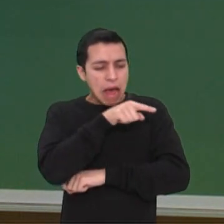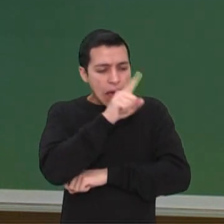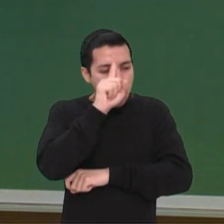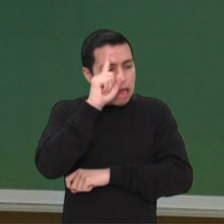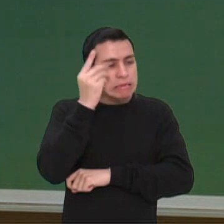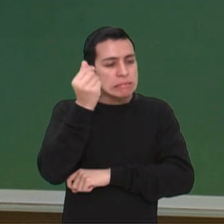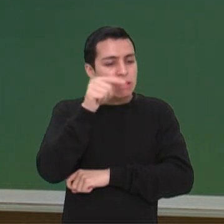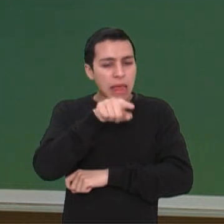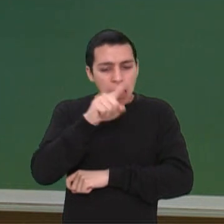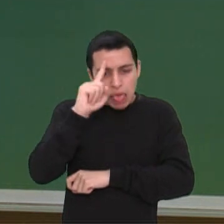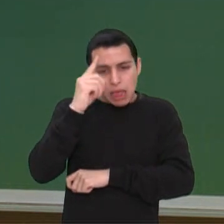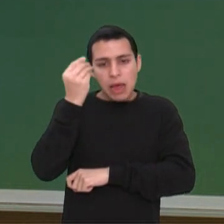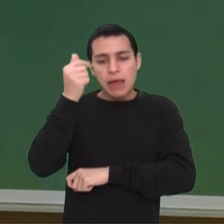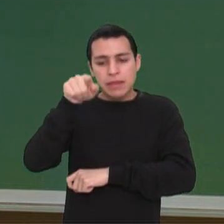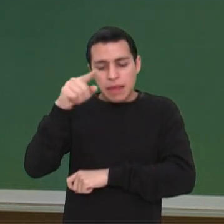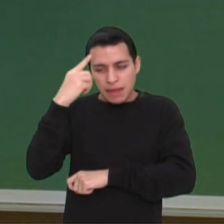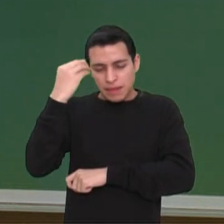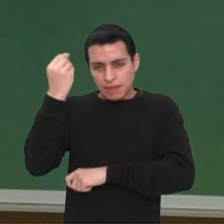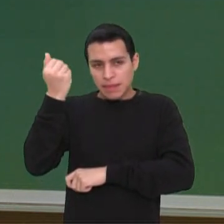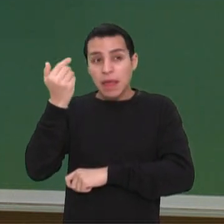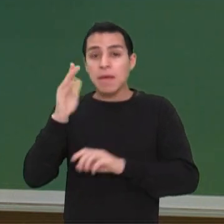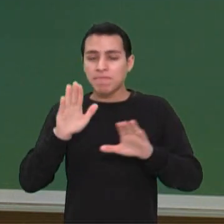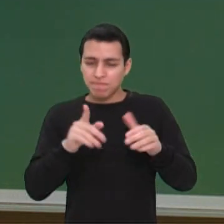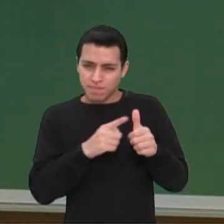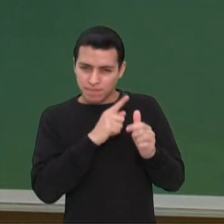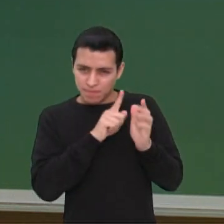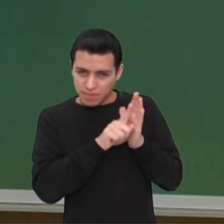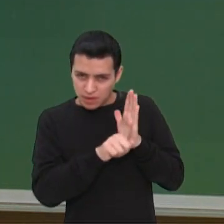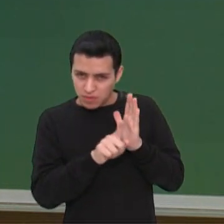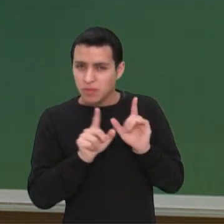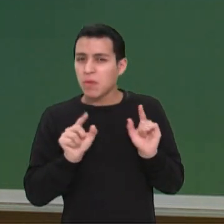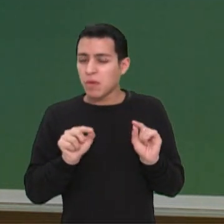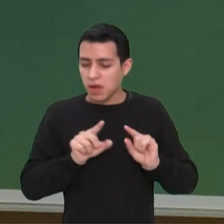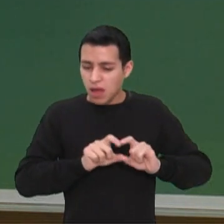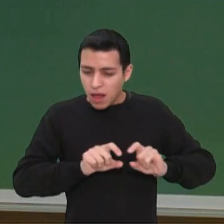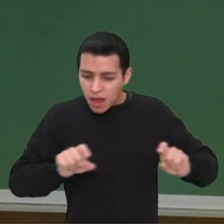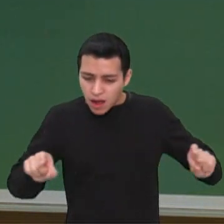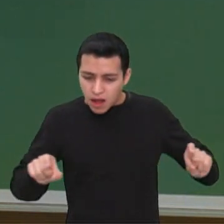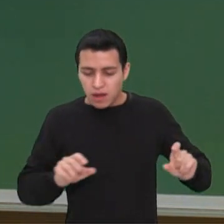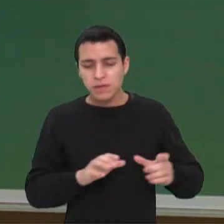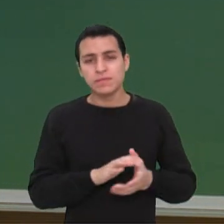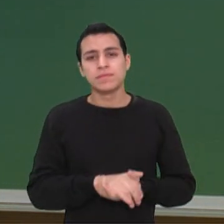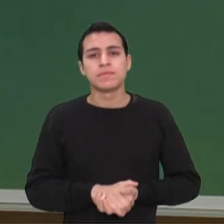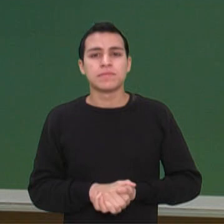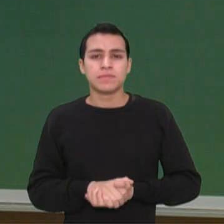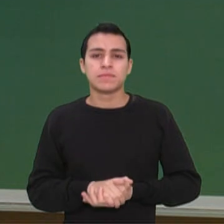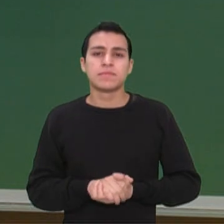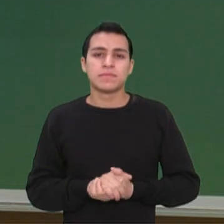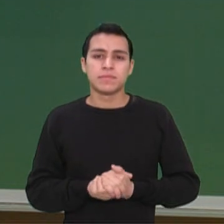deles. A primeira pergunta diz assim: Is Garfield happy in the first block?